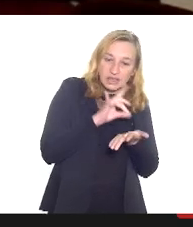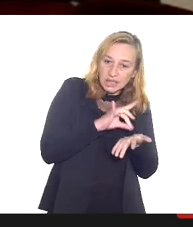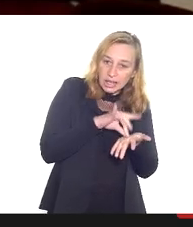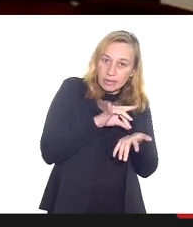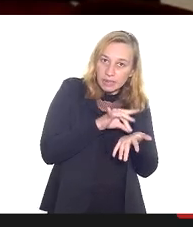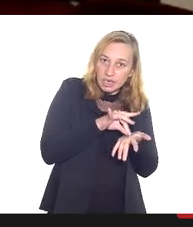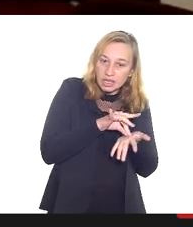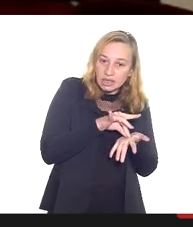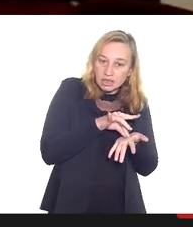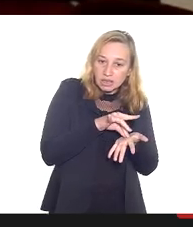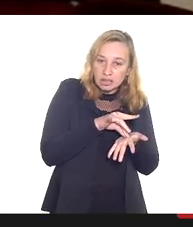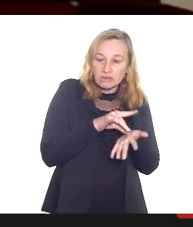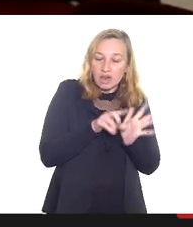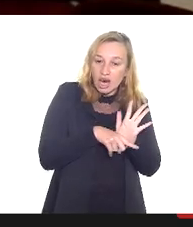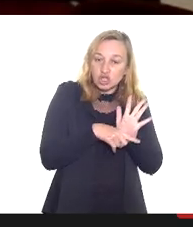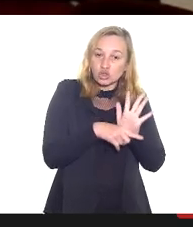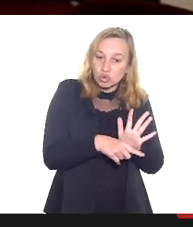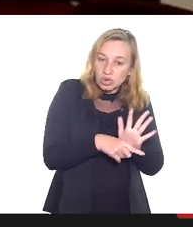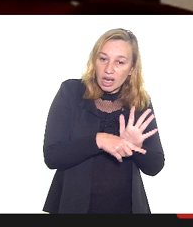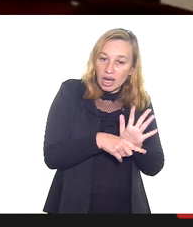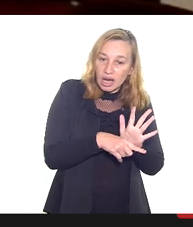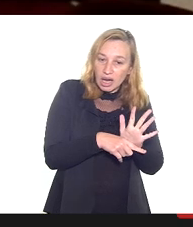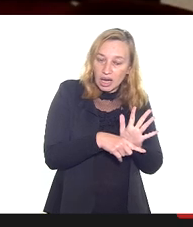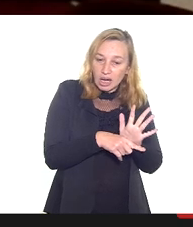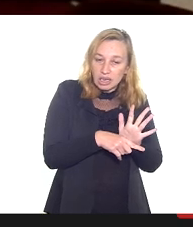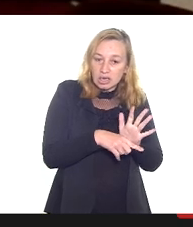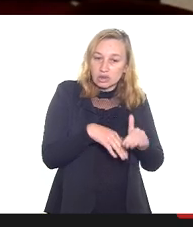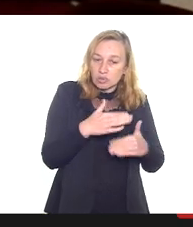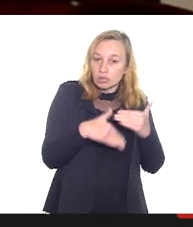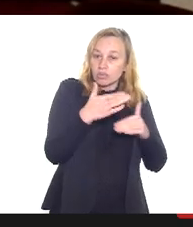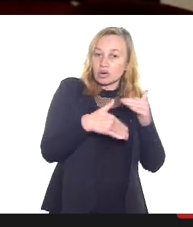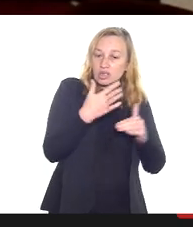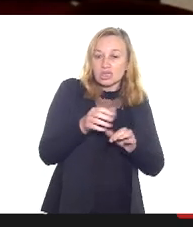ela for ajudar, for contribuir no processo de